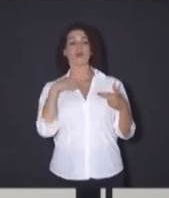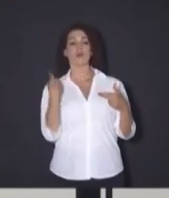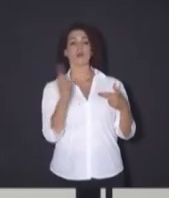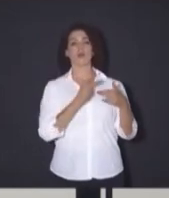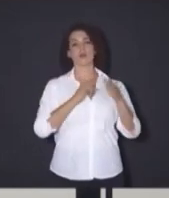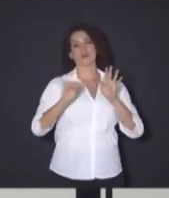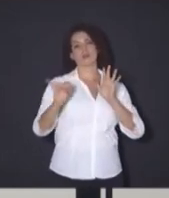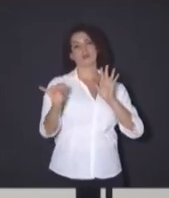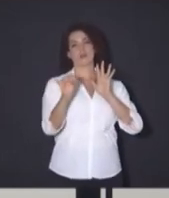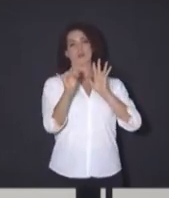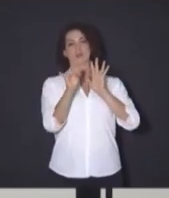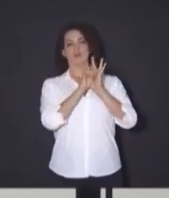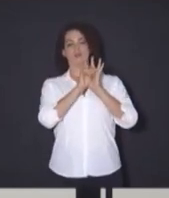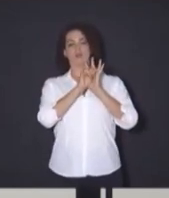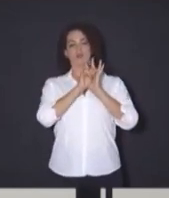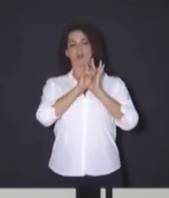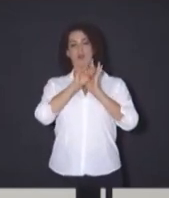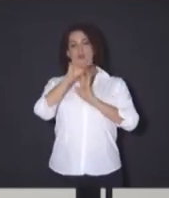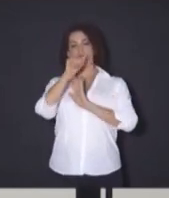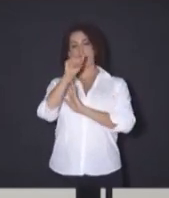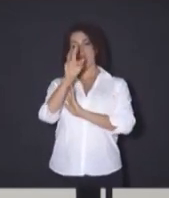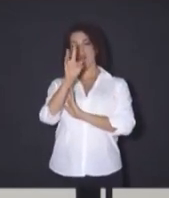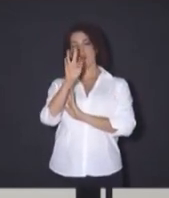de afro-brasileiro